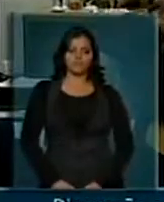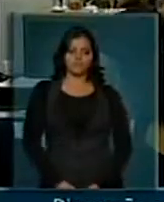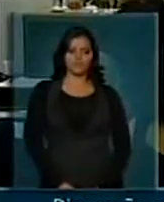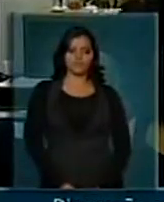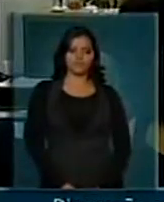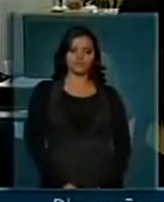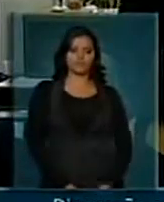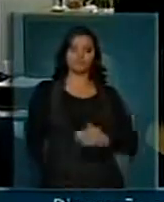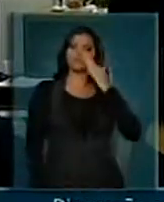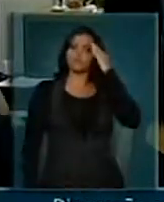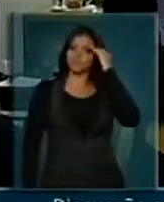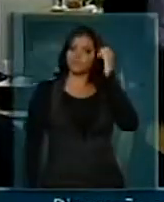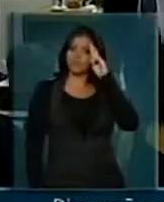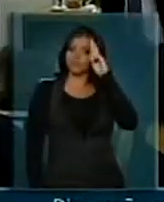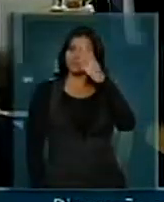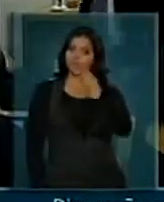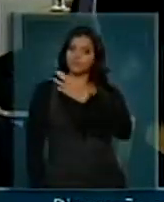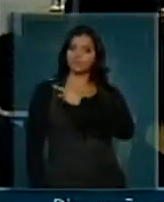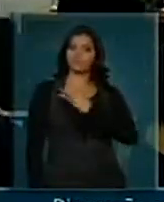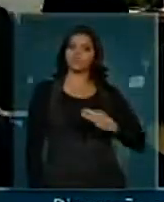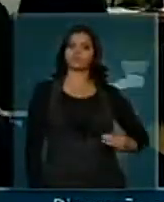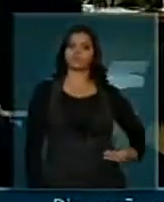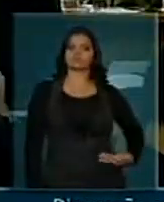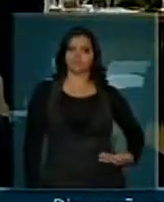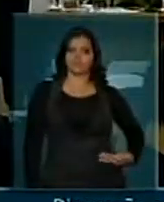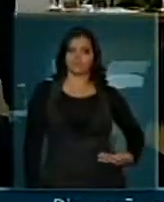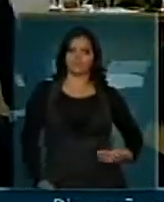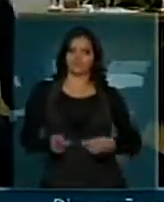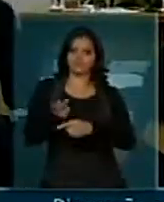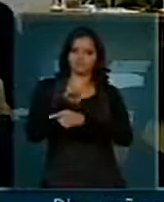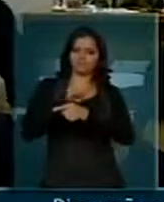Sei que Vossa Excelência está encontrando